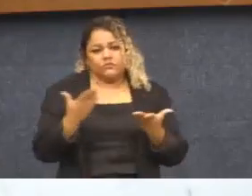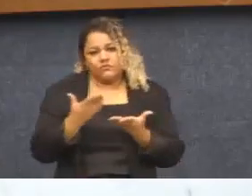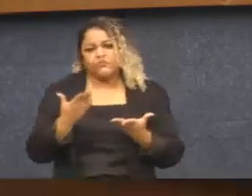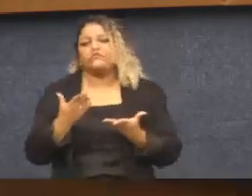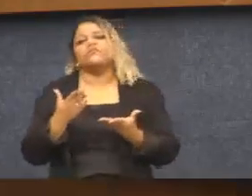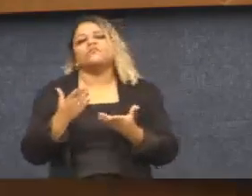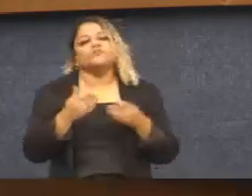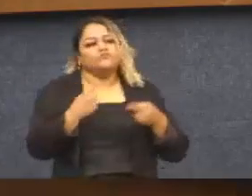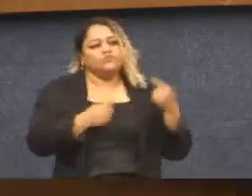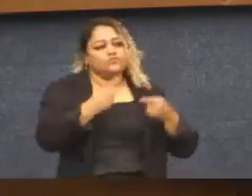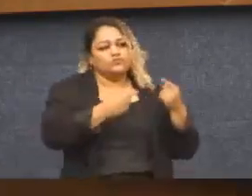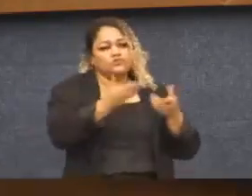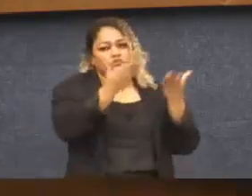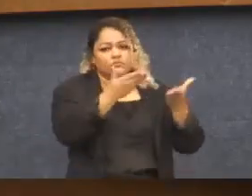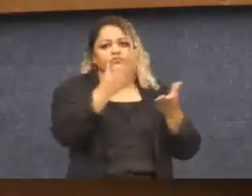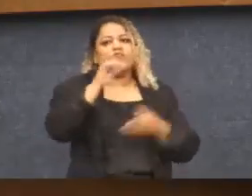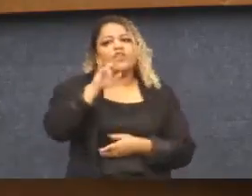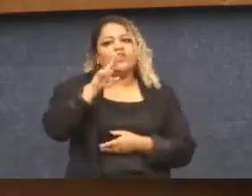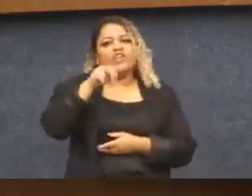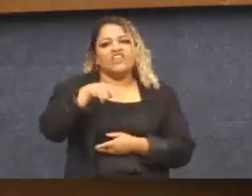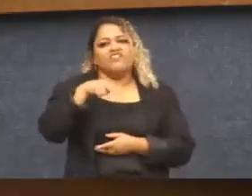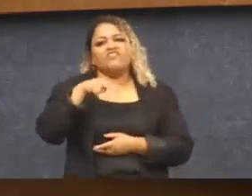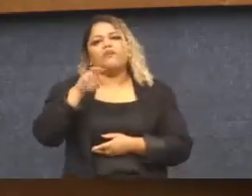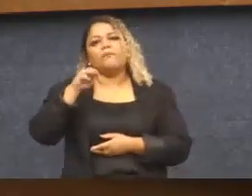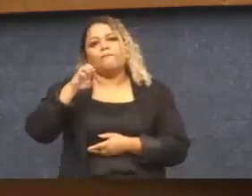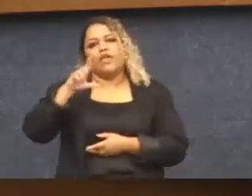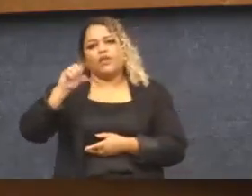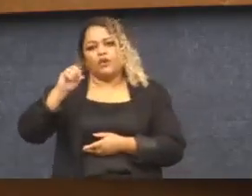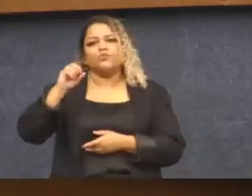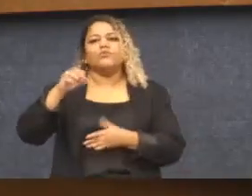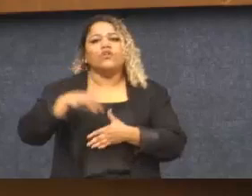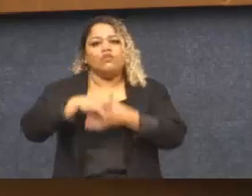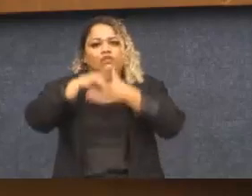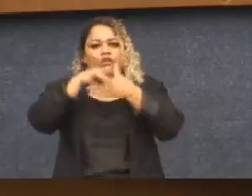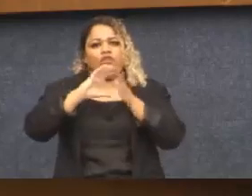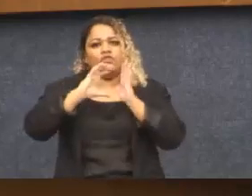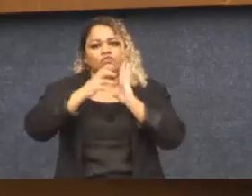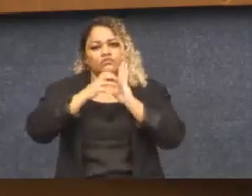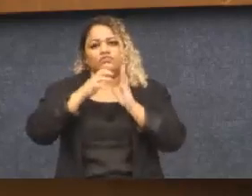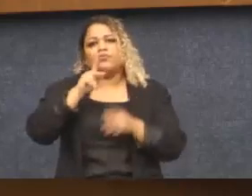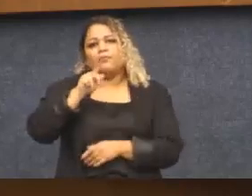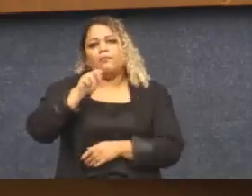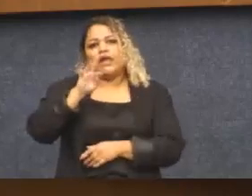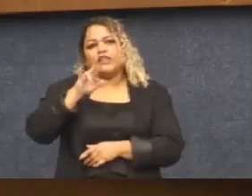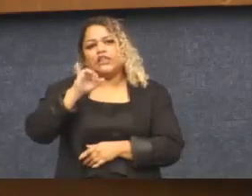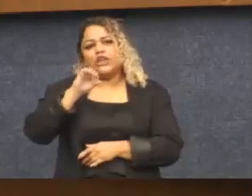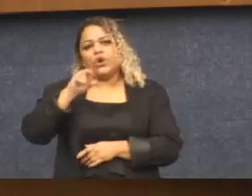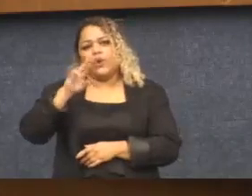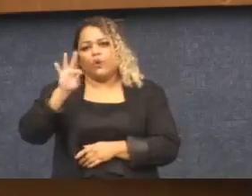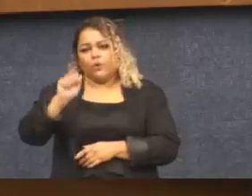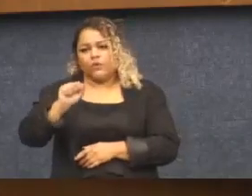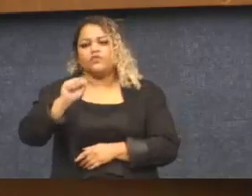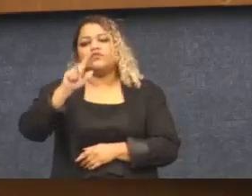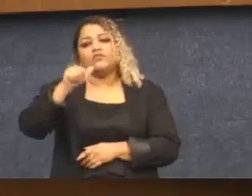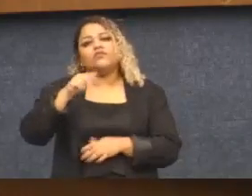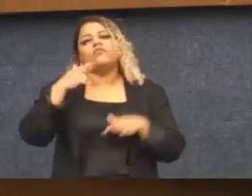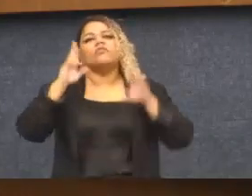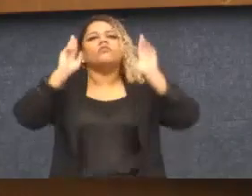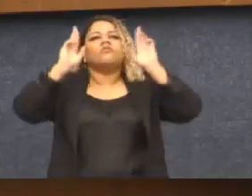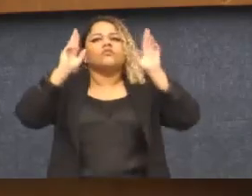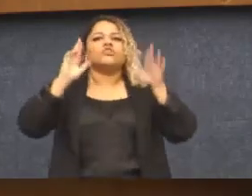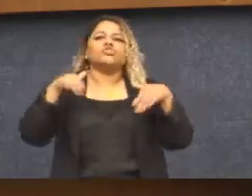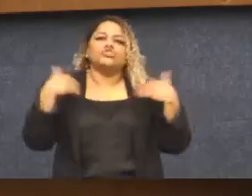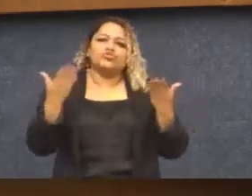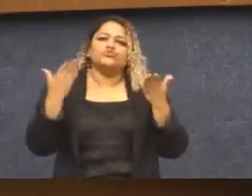do Patriota. Finalmente chegou o projeto da outorga, né, da liberação, da redução do valor da outorga, do pagamento dos